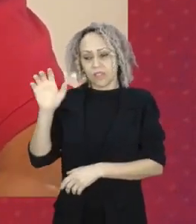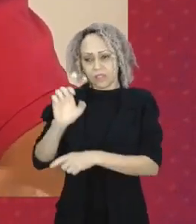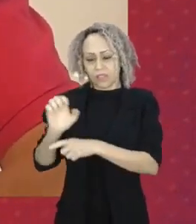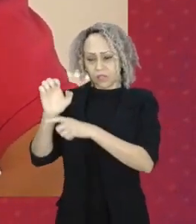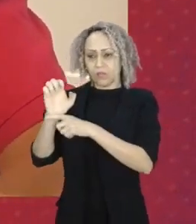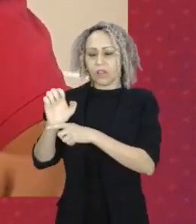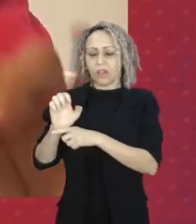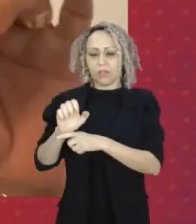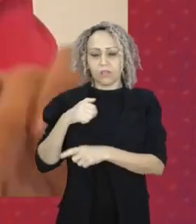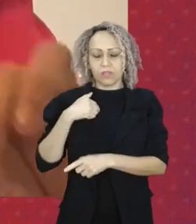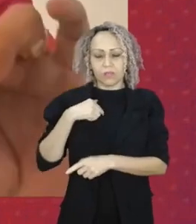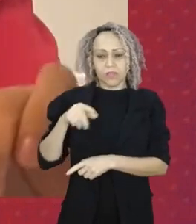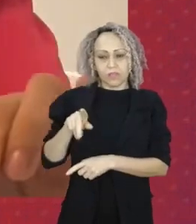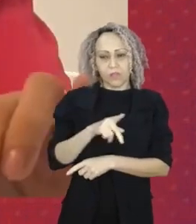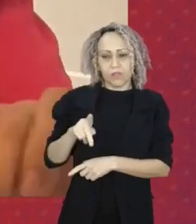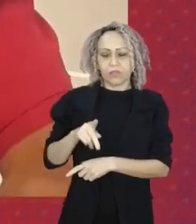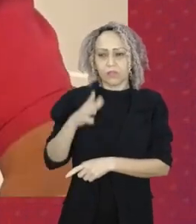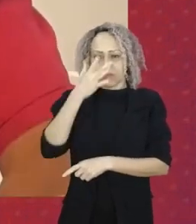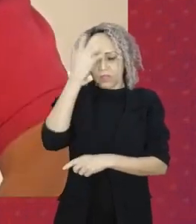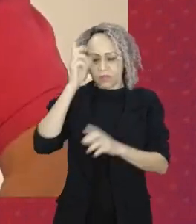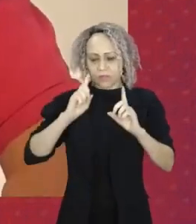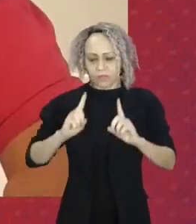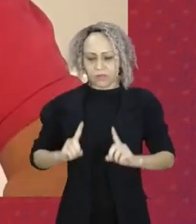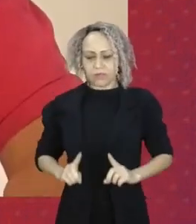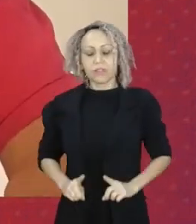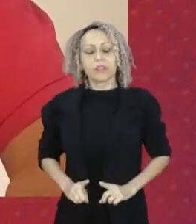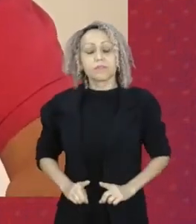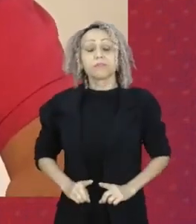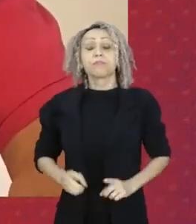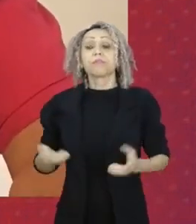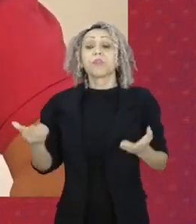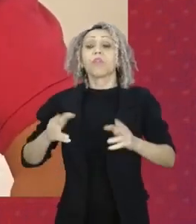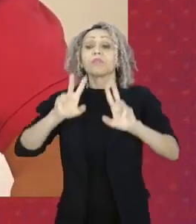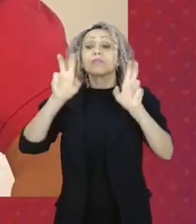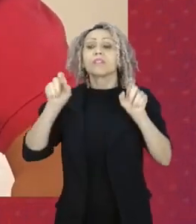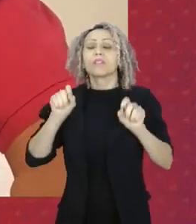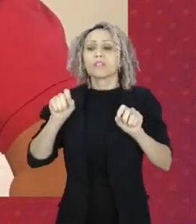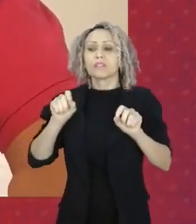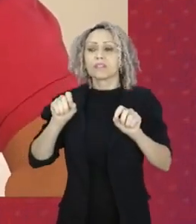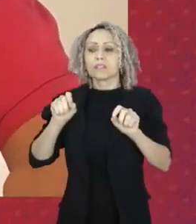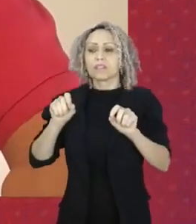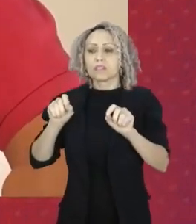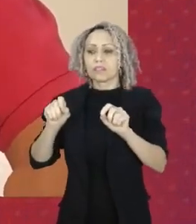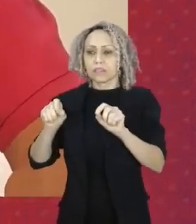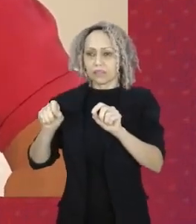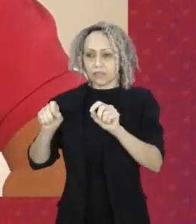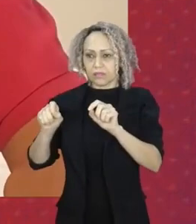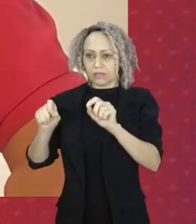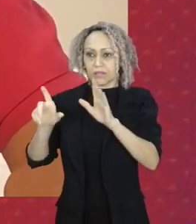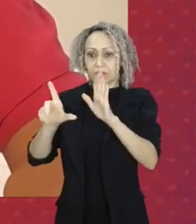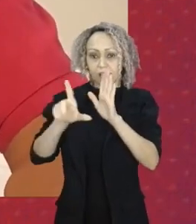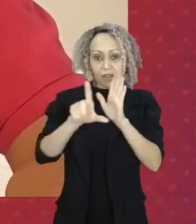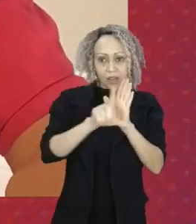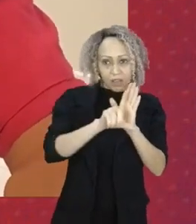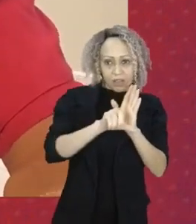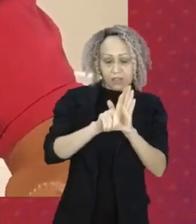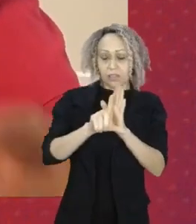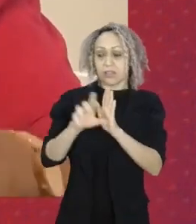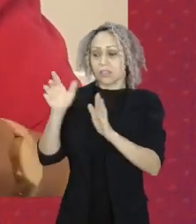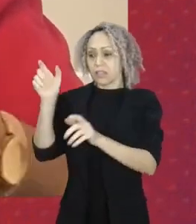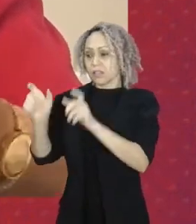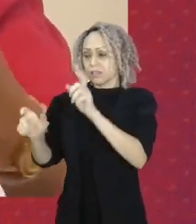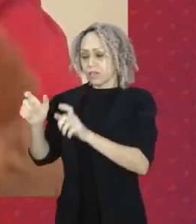deficiência. Hoje nós vamos tratar da discussão de leis e de pessoas com